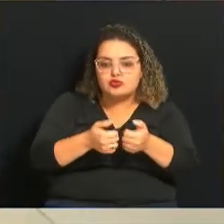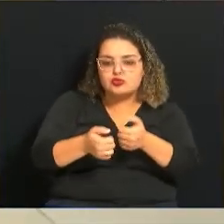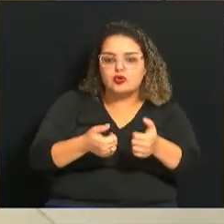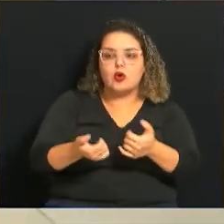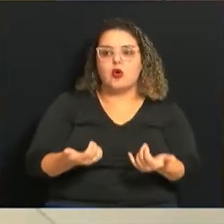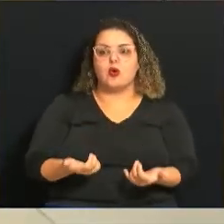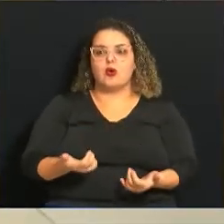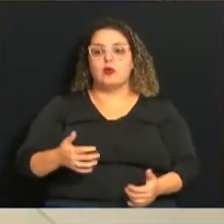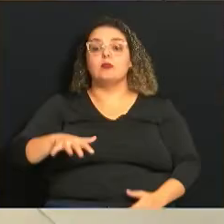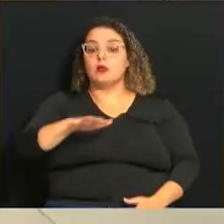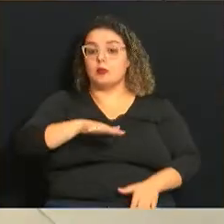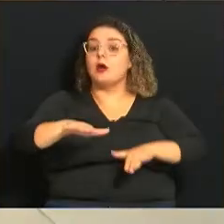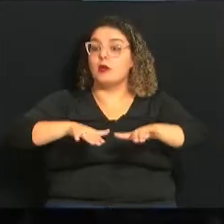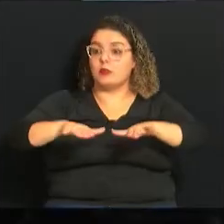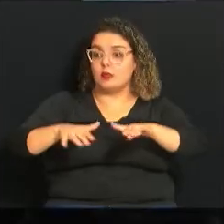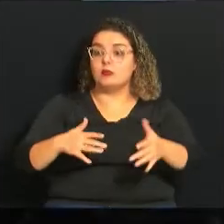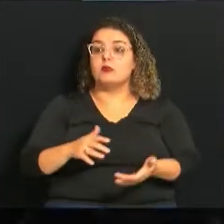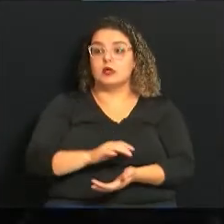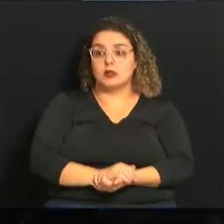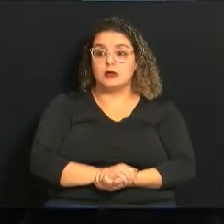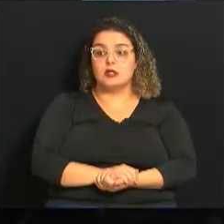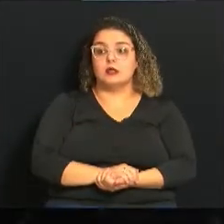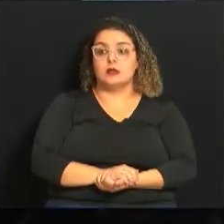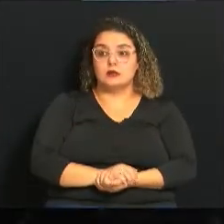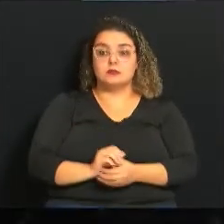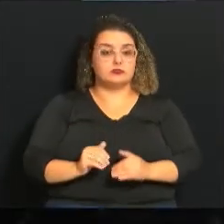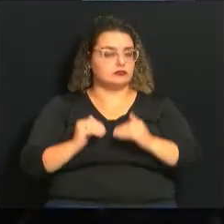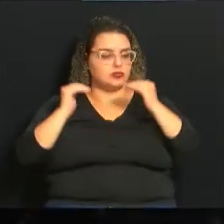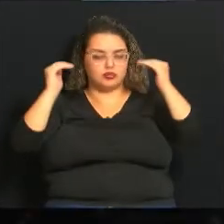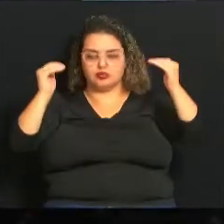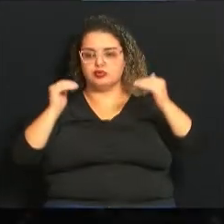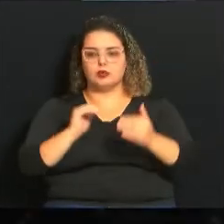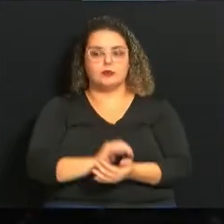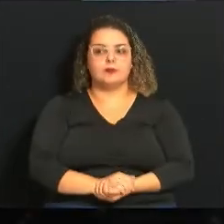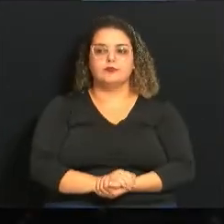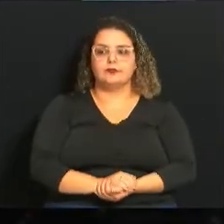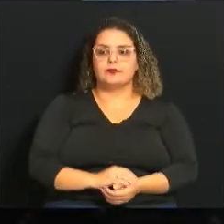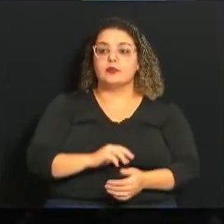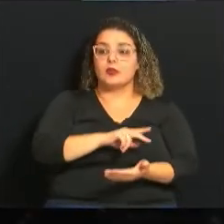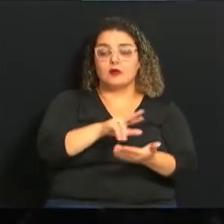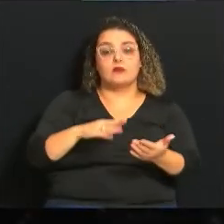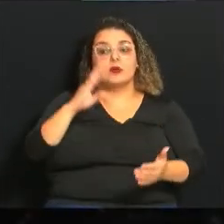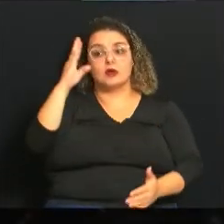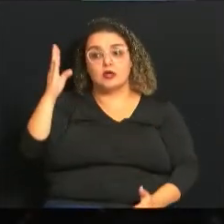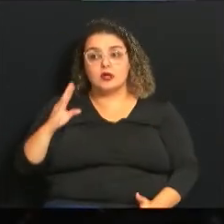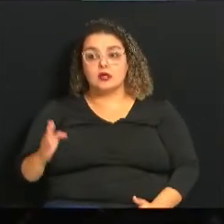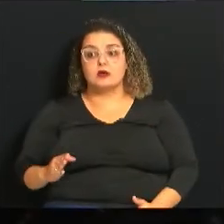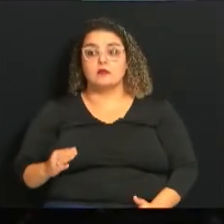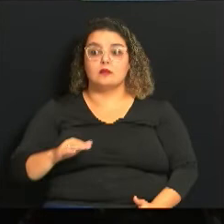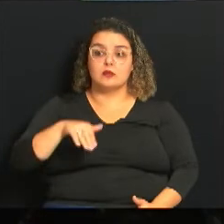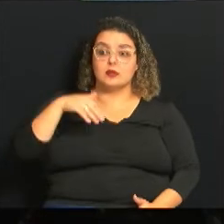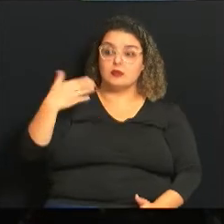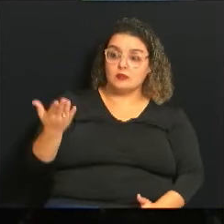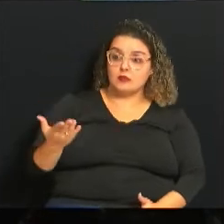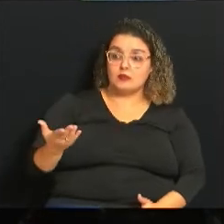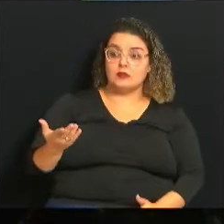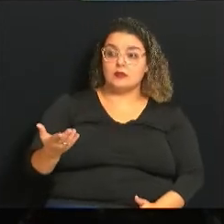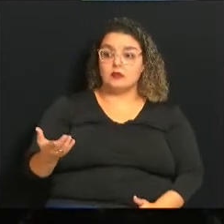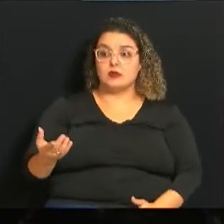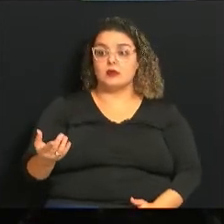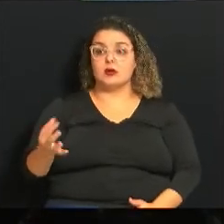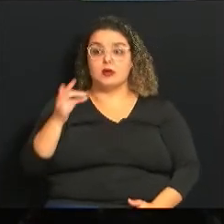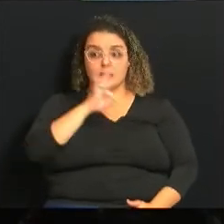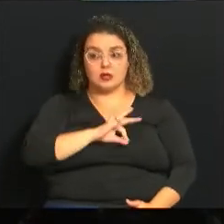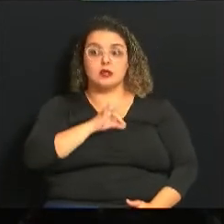área movimentada. Movimentada, hoje está bem alta mesmo. Muitos brasileiros também trabalhando para fora, ganhando em dólar.